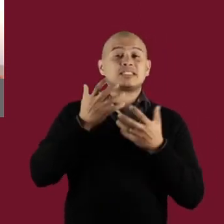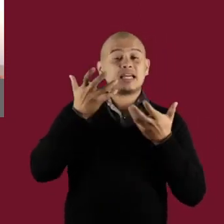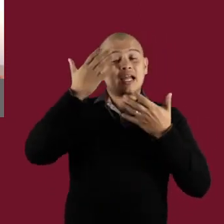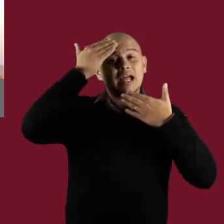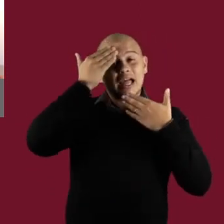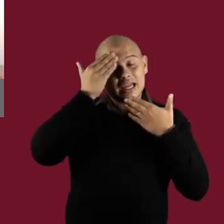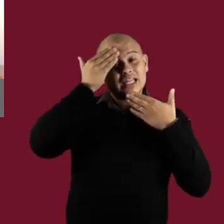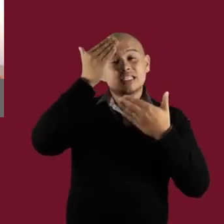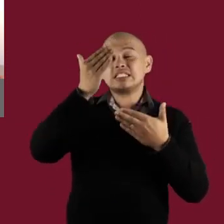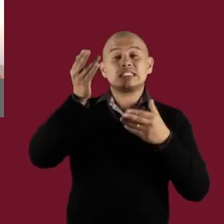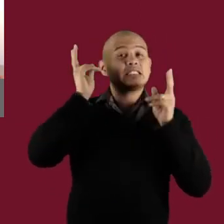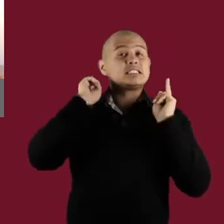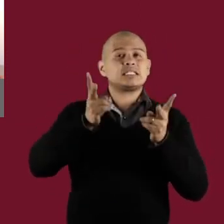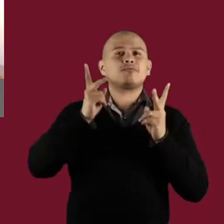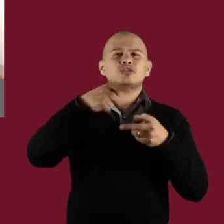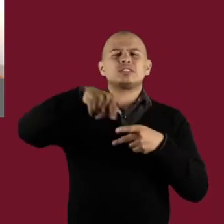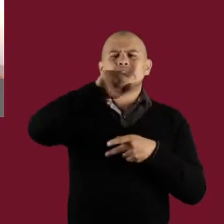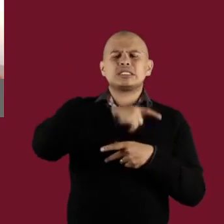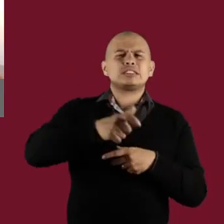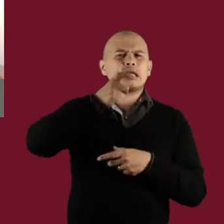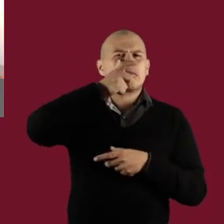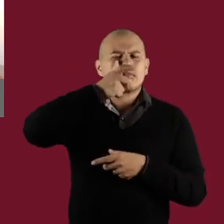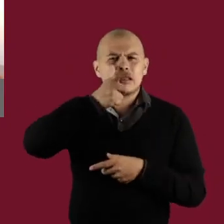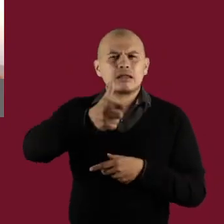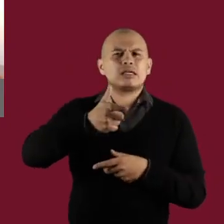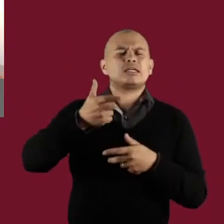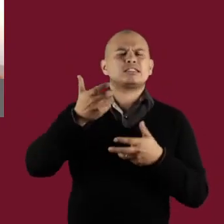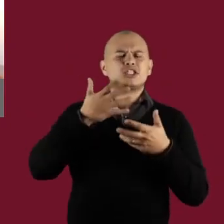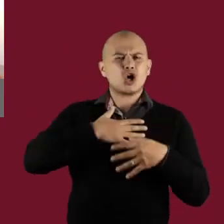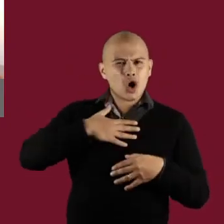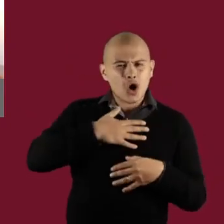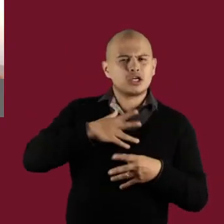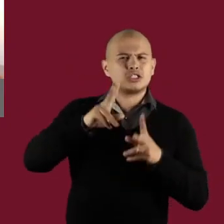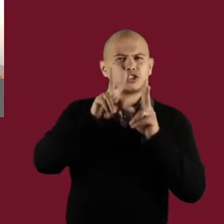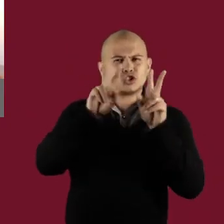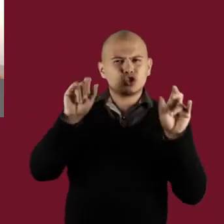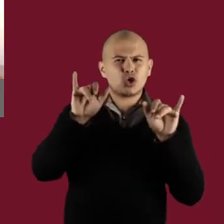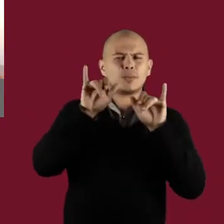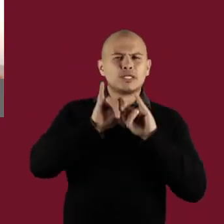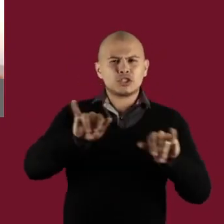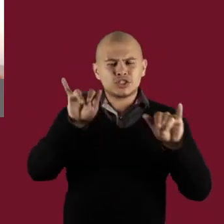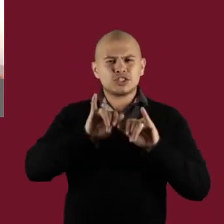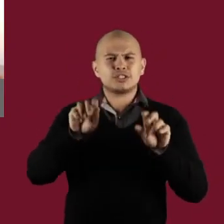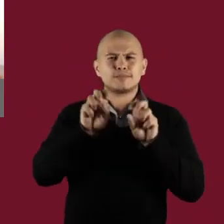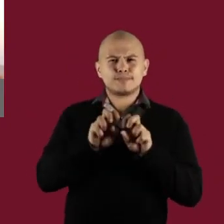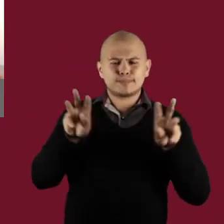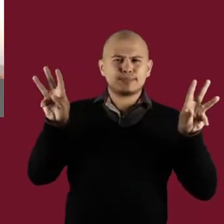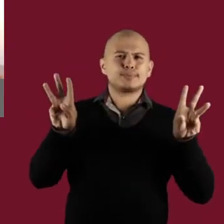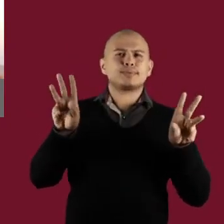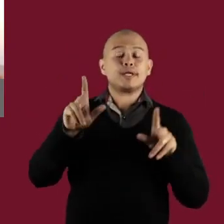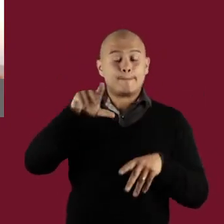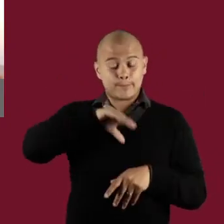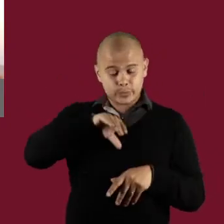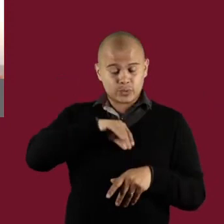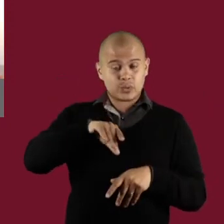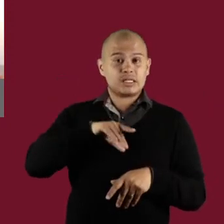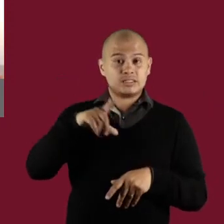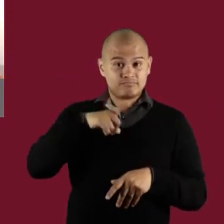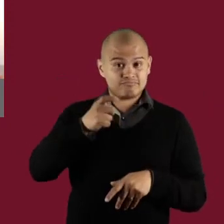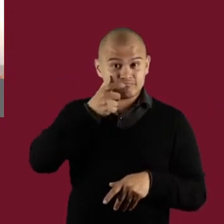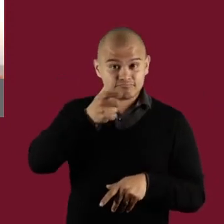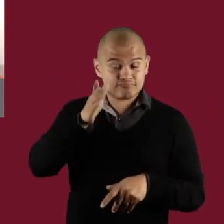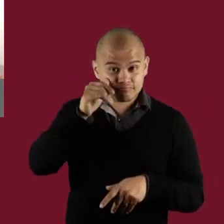está interessada ou interessado em notícias das Nações Unidas em língua portuguesa, que tem nos